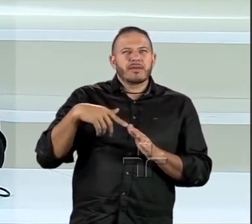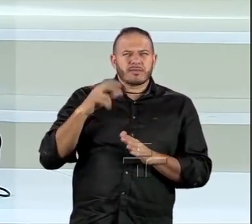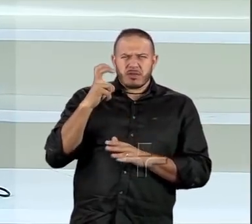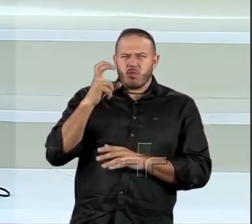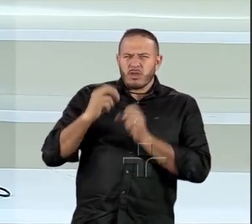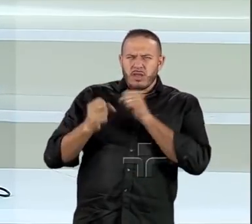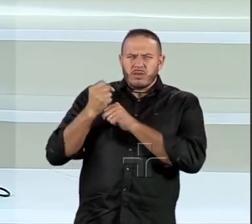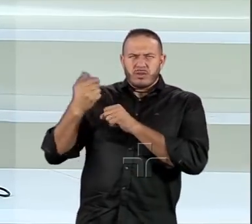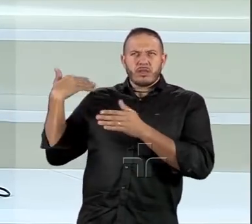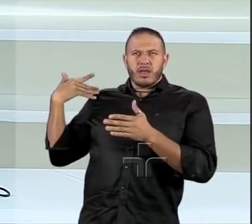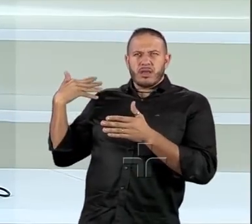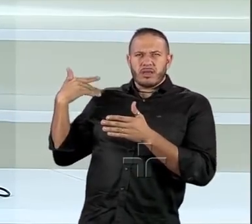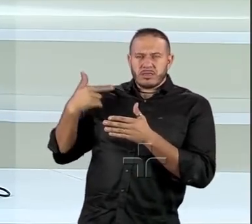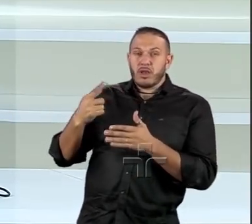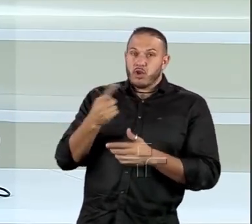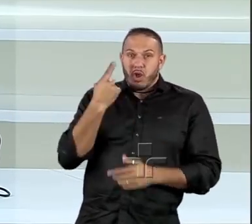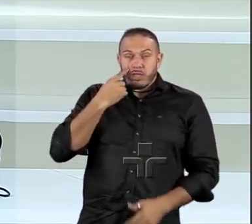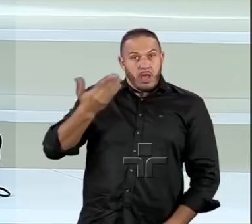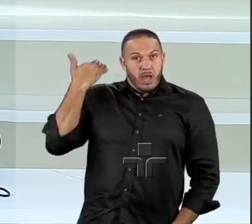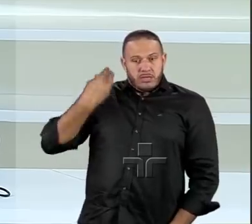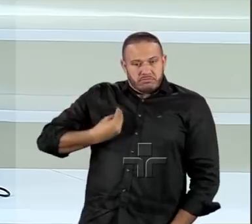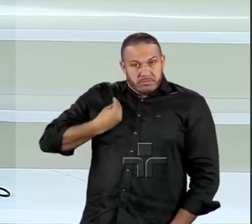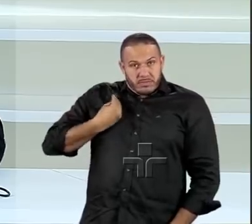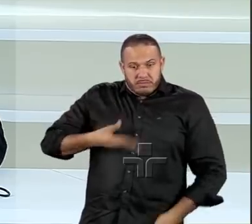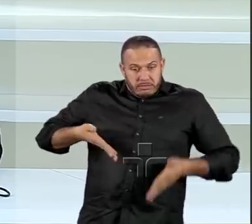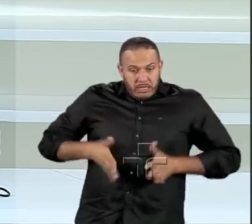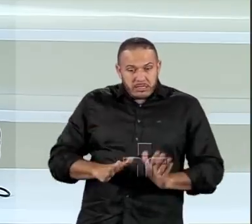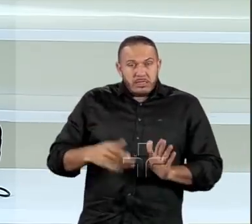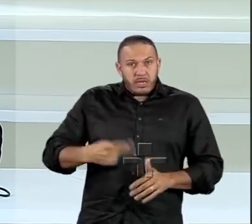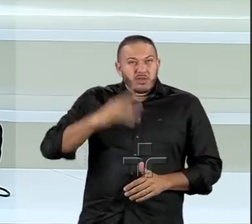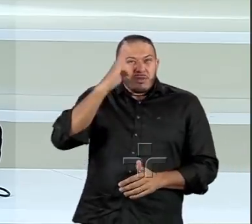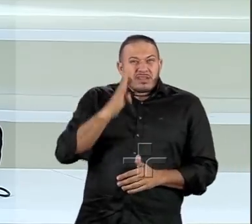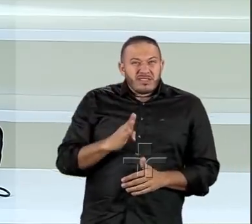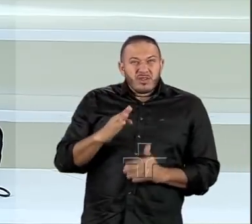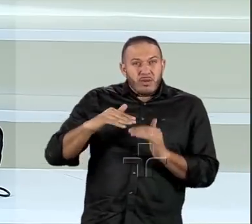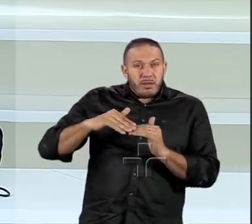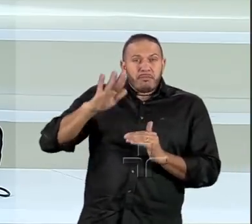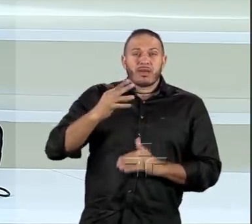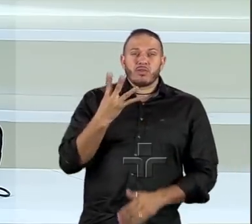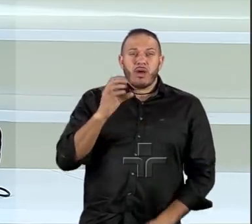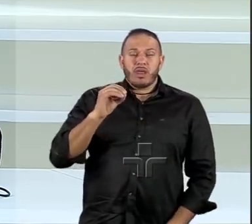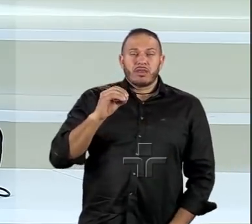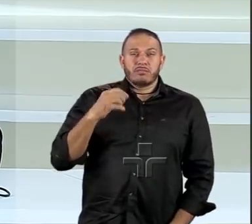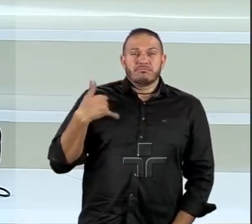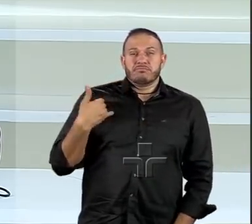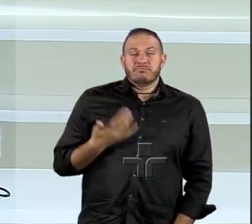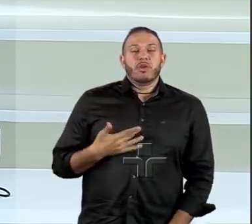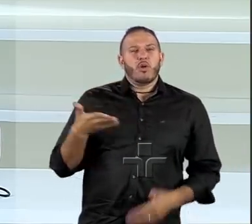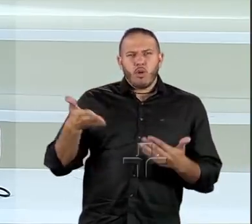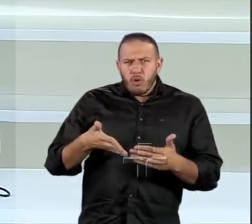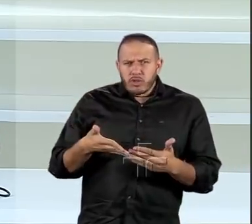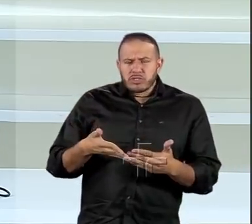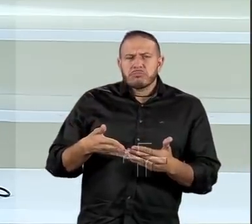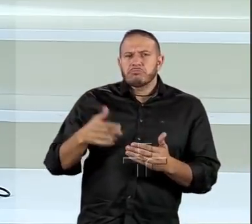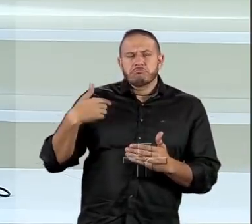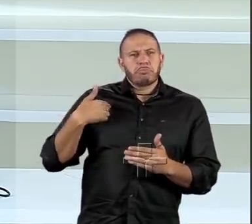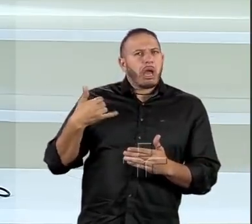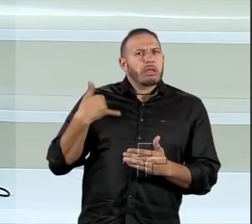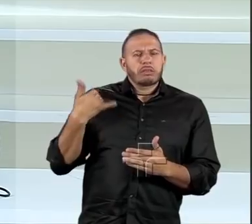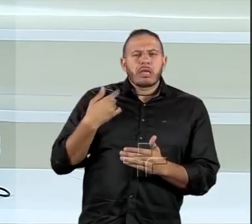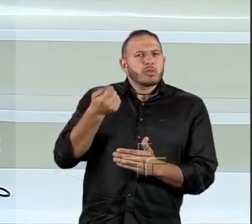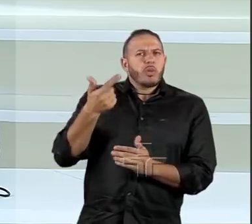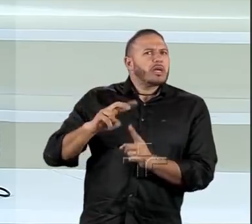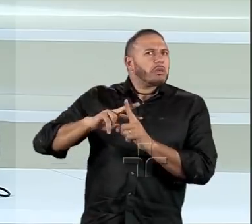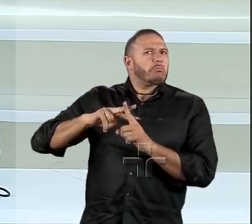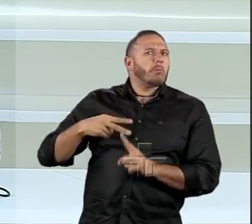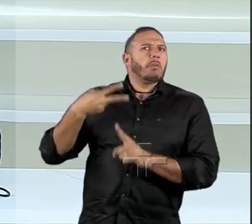anos, nossa expectativa de vida ao nascer no Brasil era pouco mais de 40 anos. Hoje nós praticamente dobramos